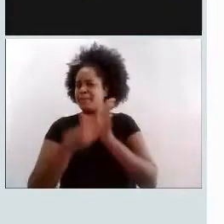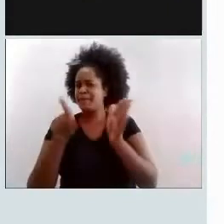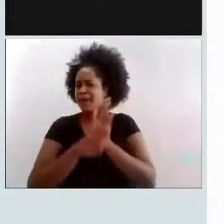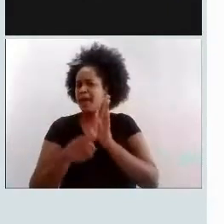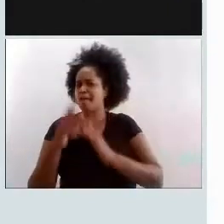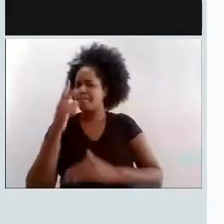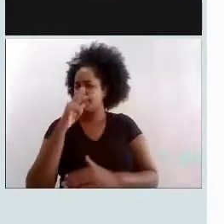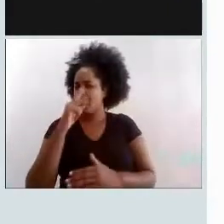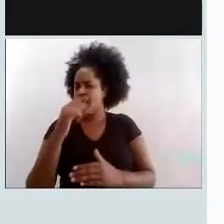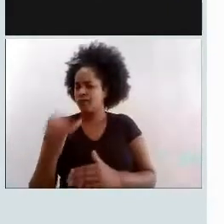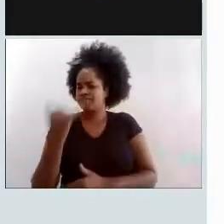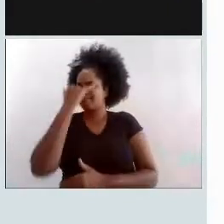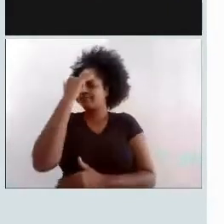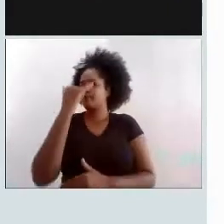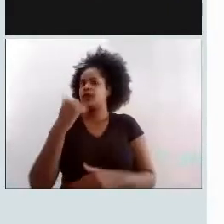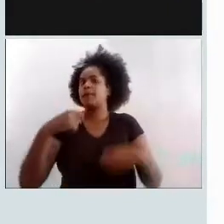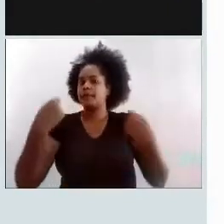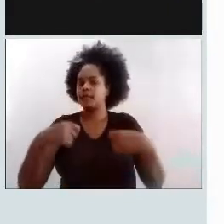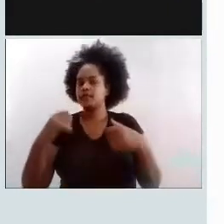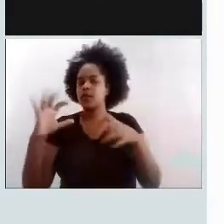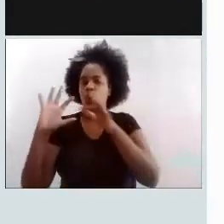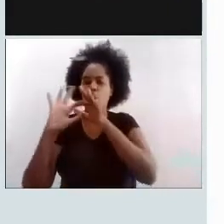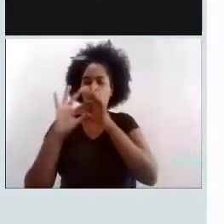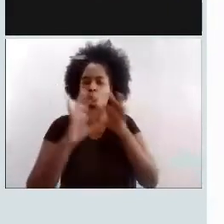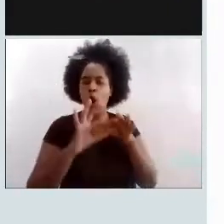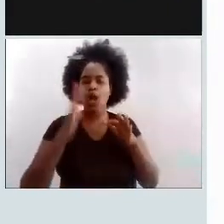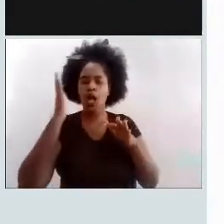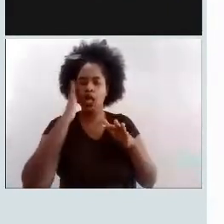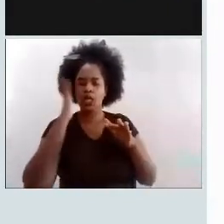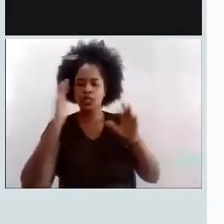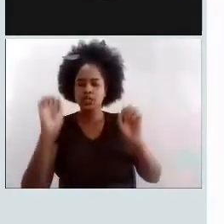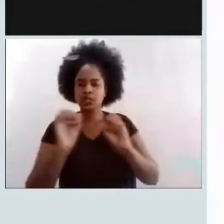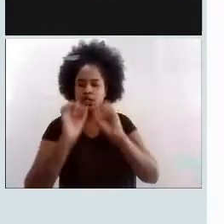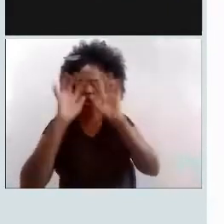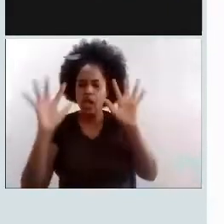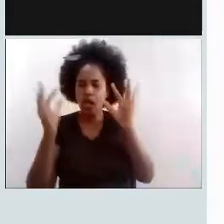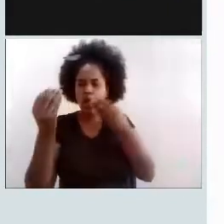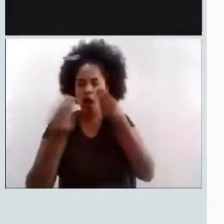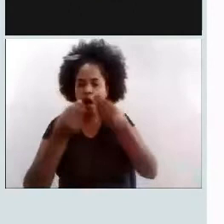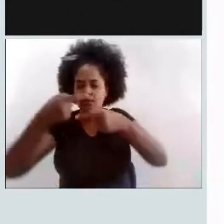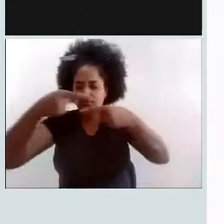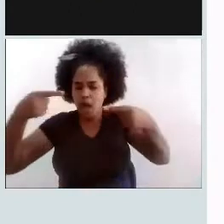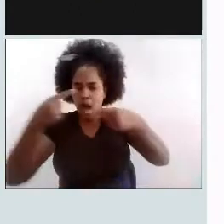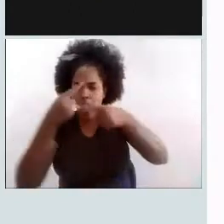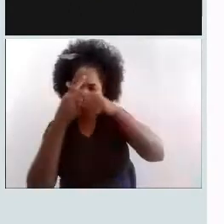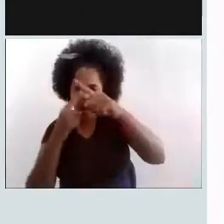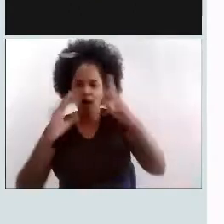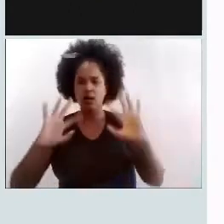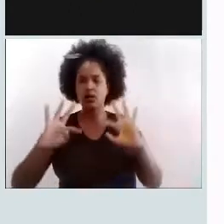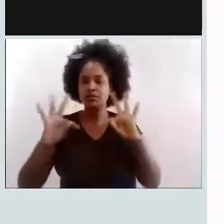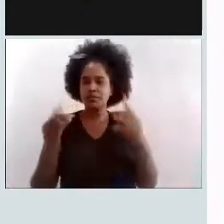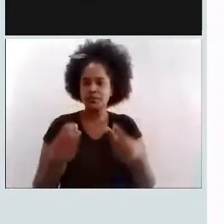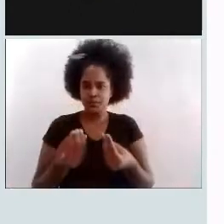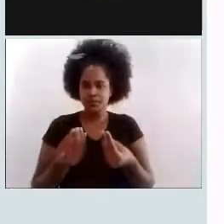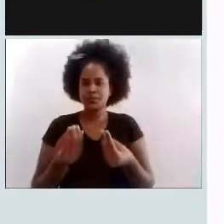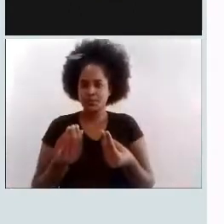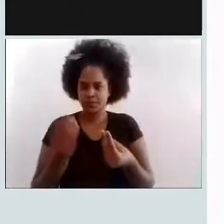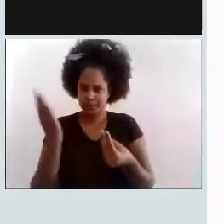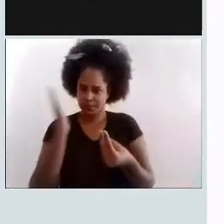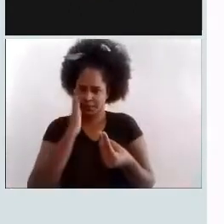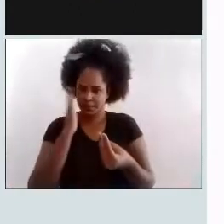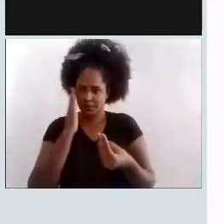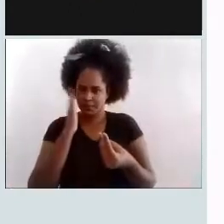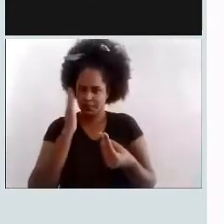contextualizados, sempre contextualizado, onde você vai saber, por exemplo,